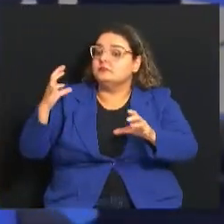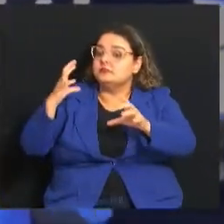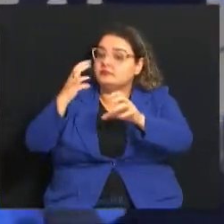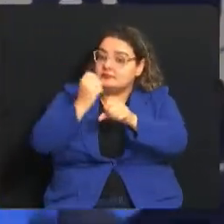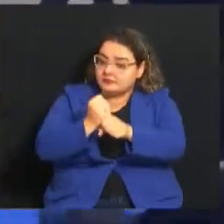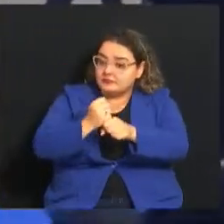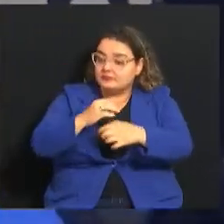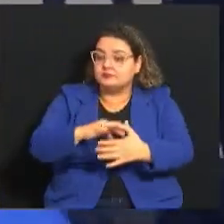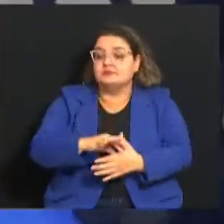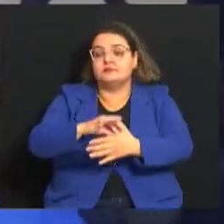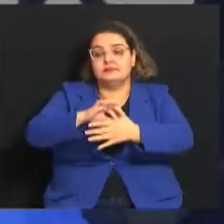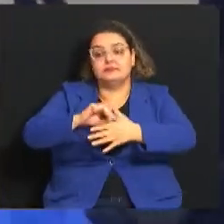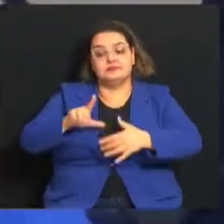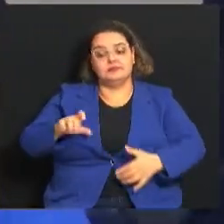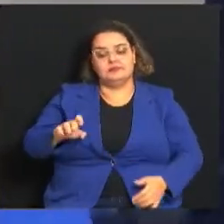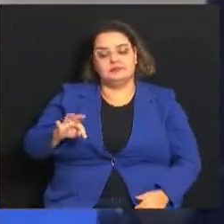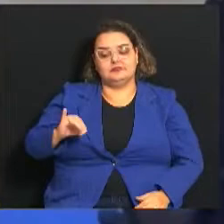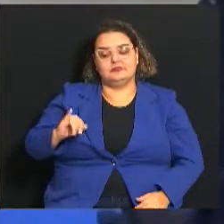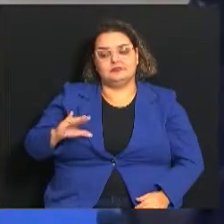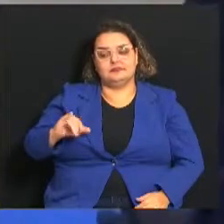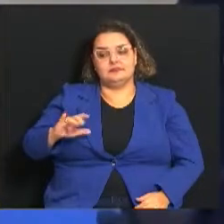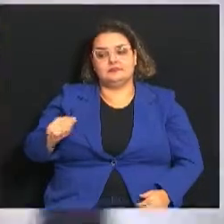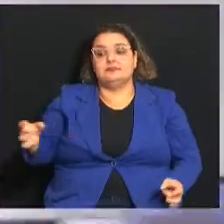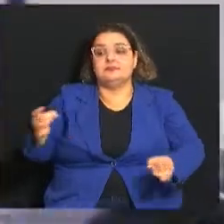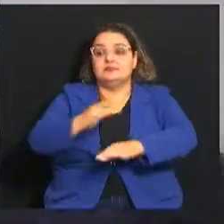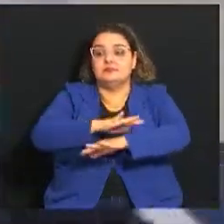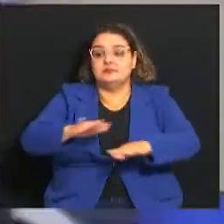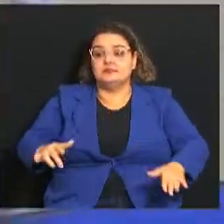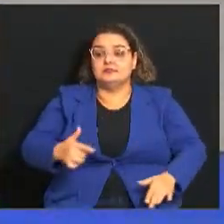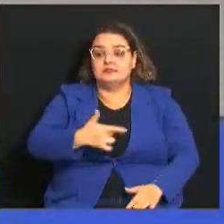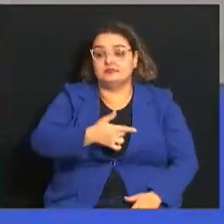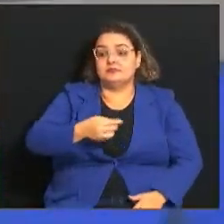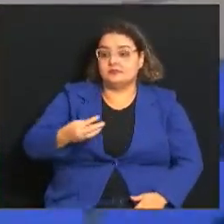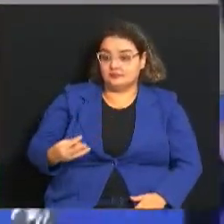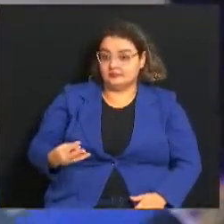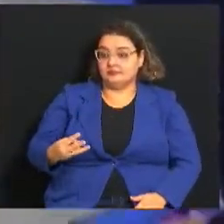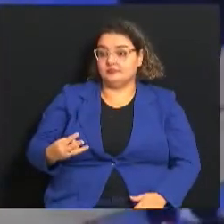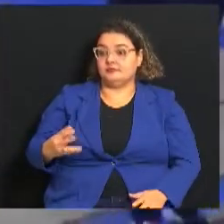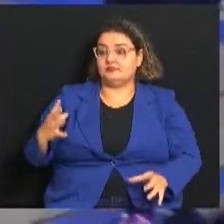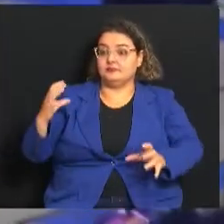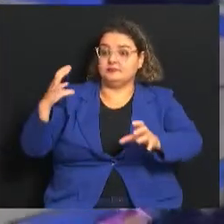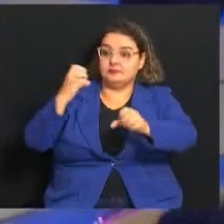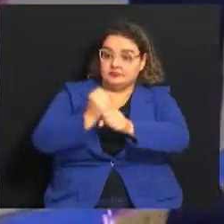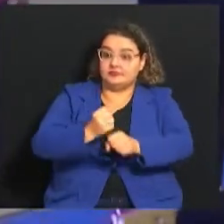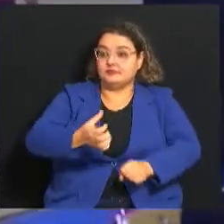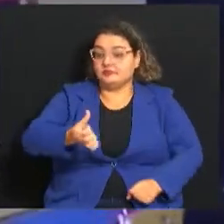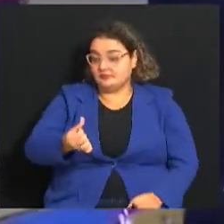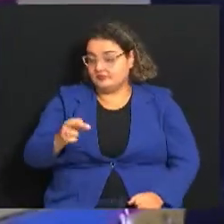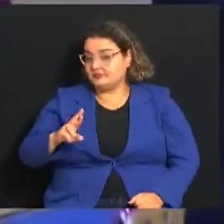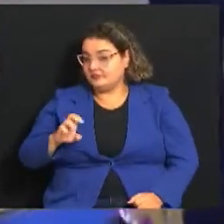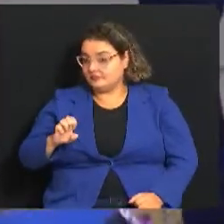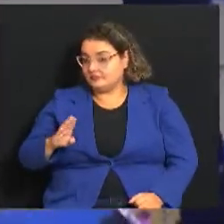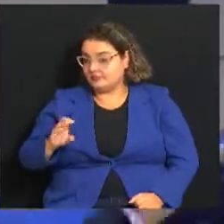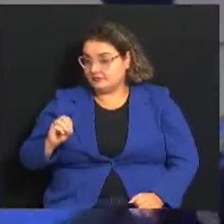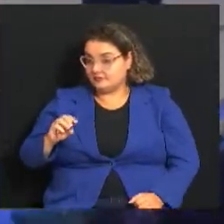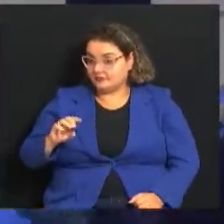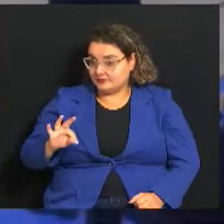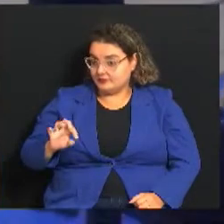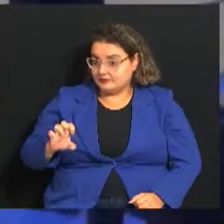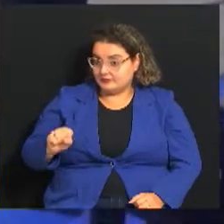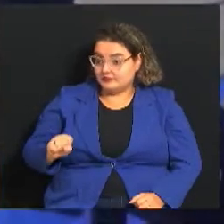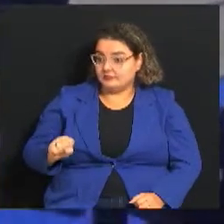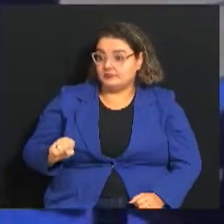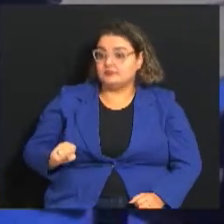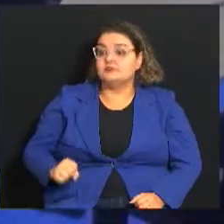pela pivô Letícia, que terminou a partida com 23 pontos e 6 rebotes, e Licinara com 16